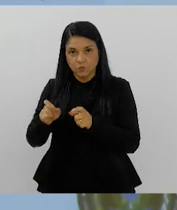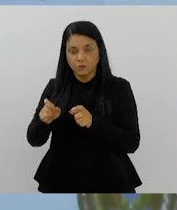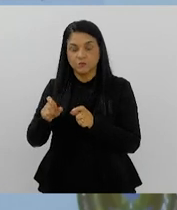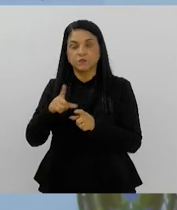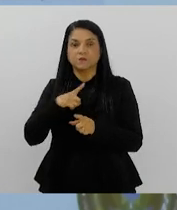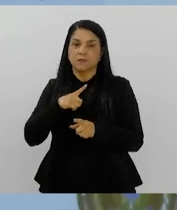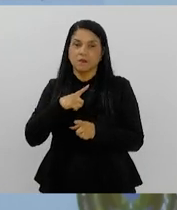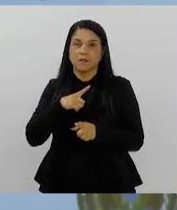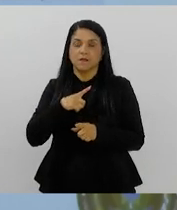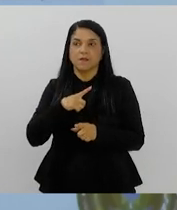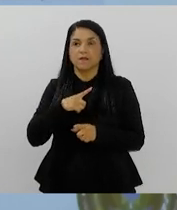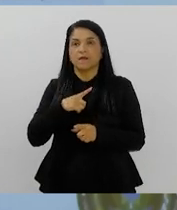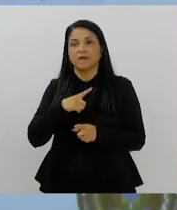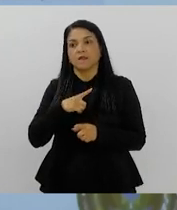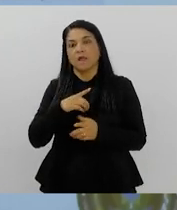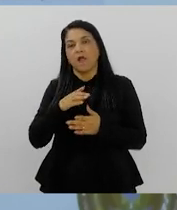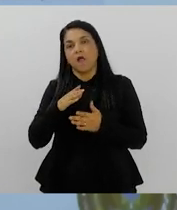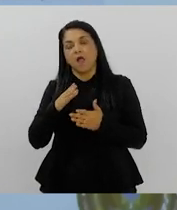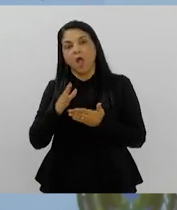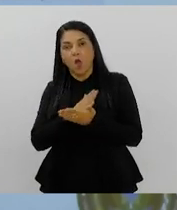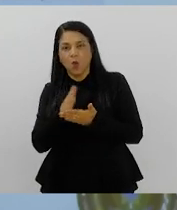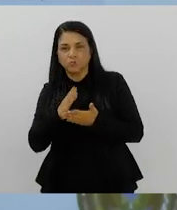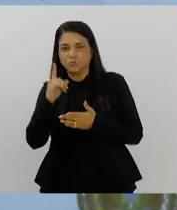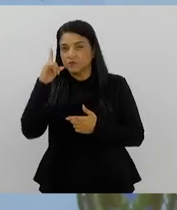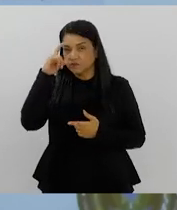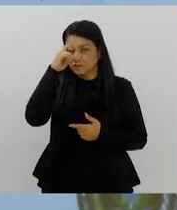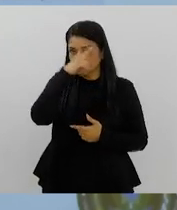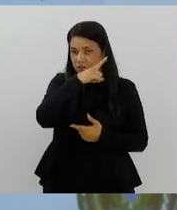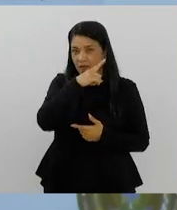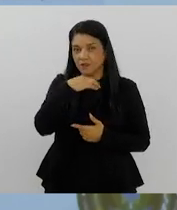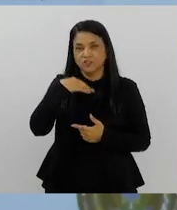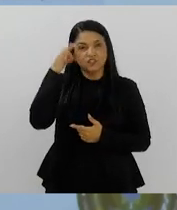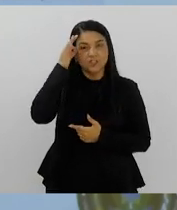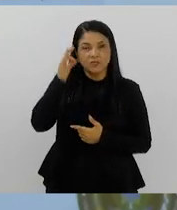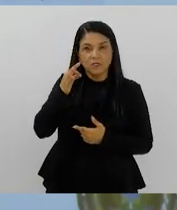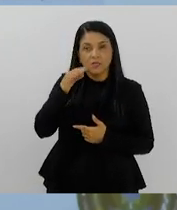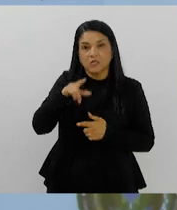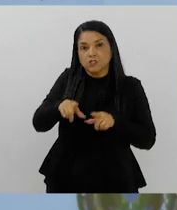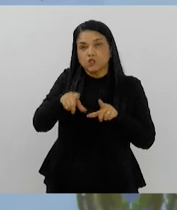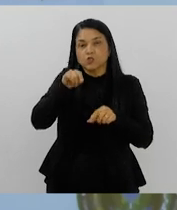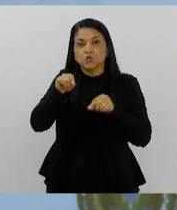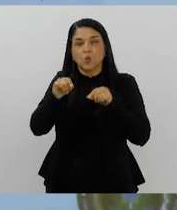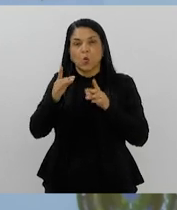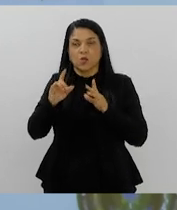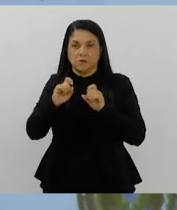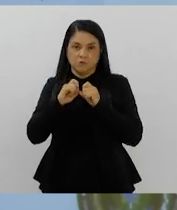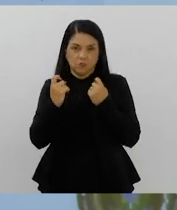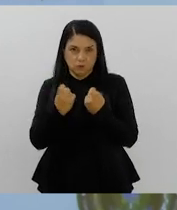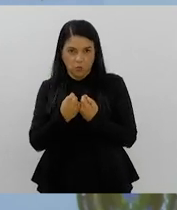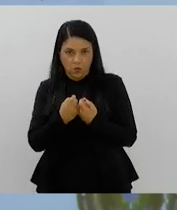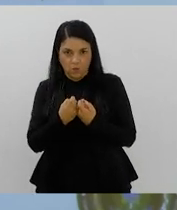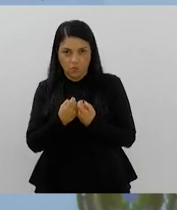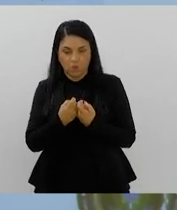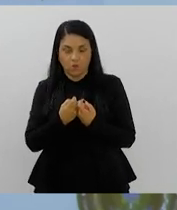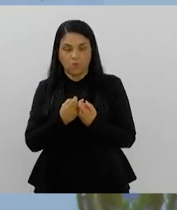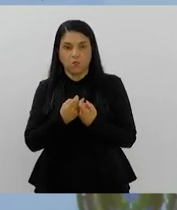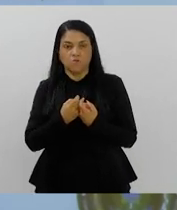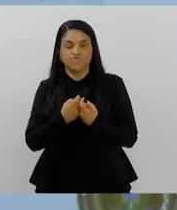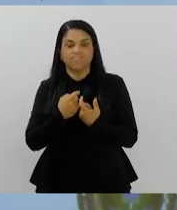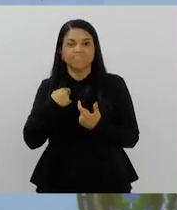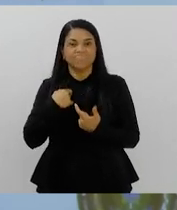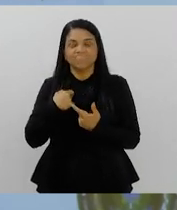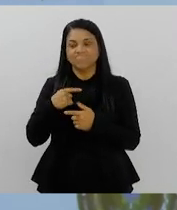alguma dificuldade em entender suas preferências, em não ter dado certo